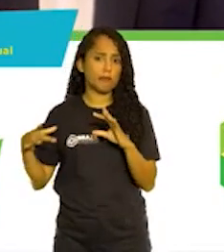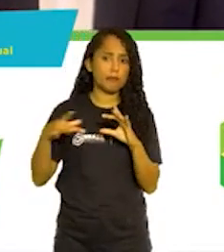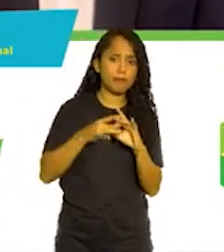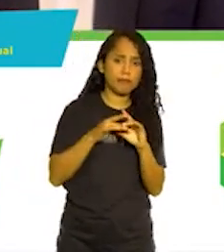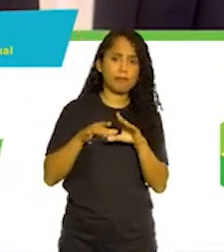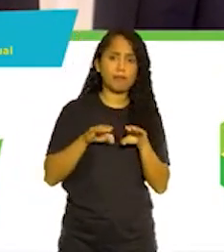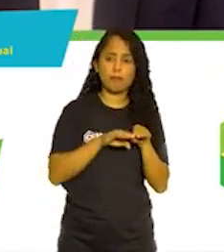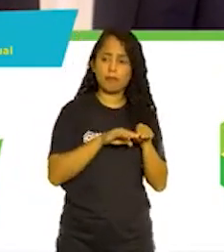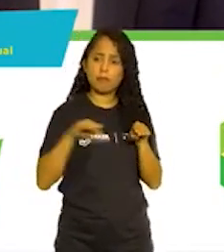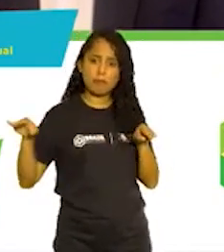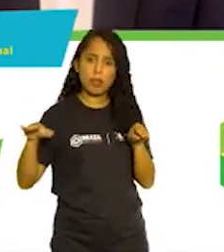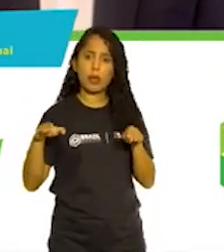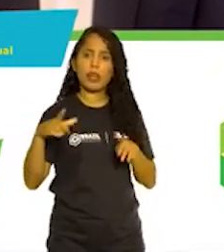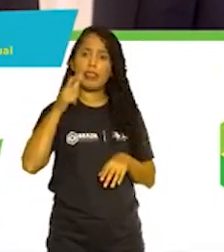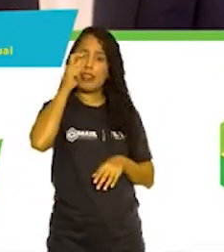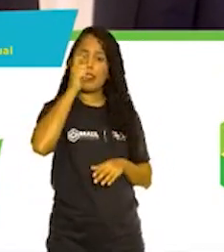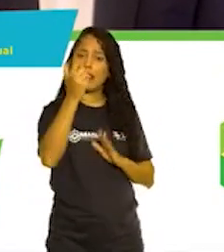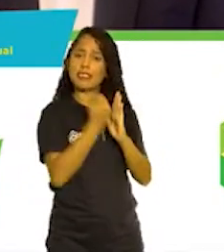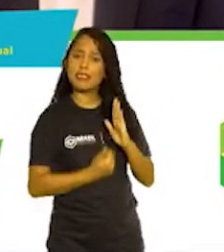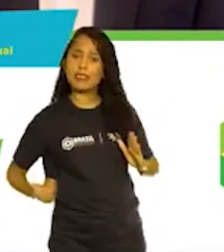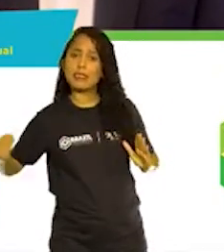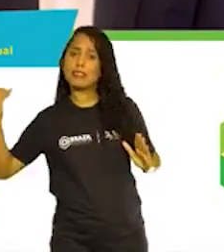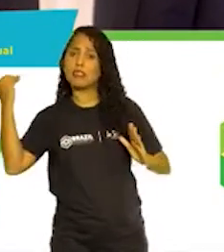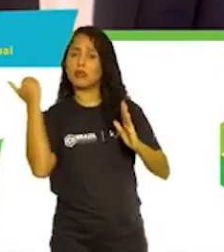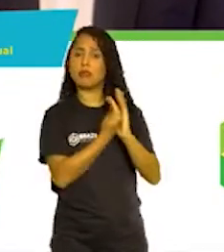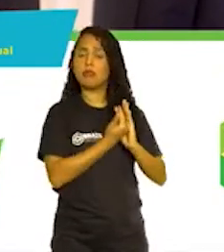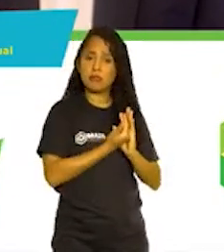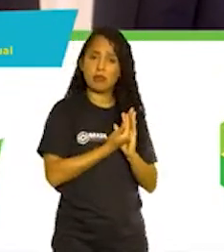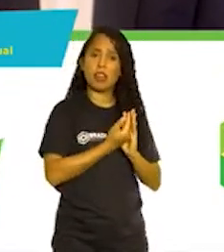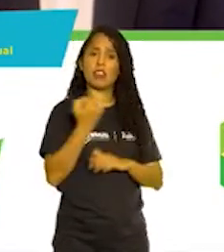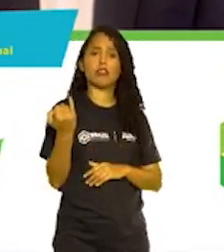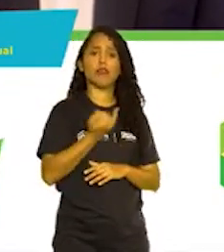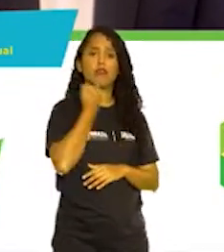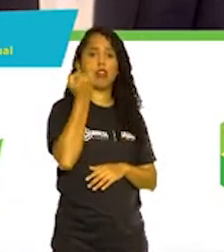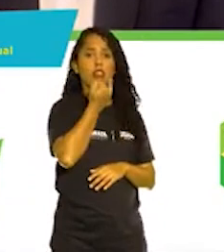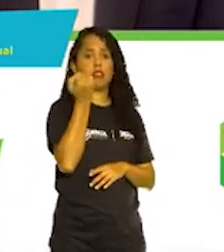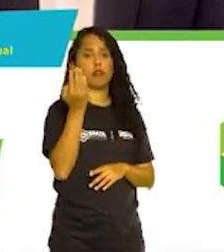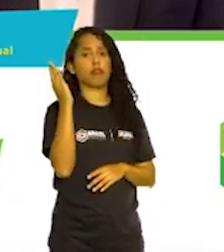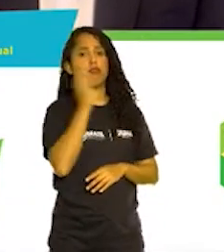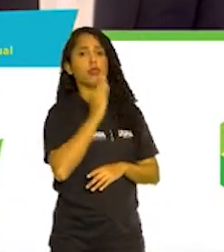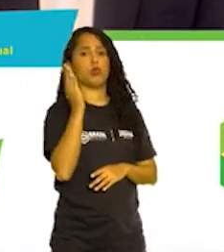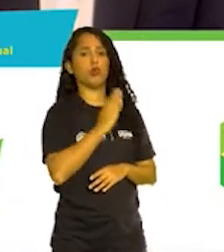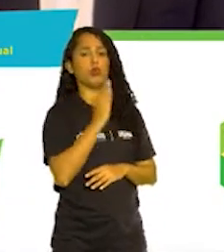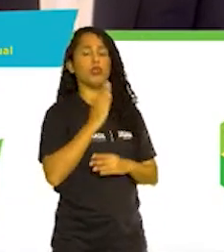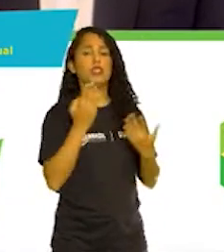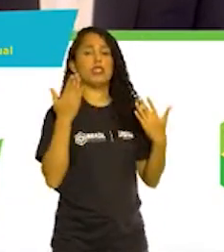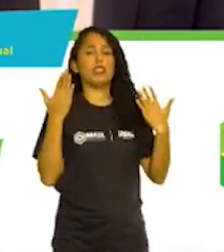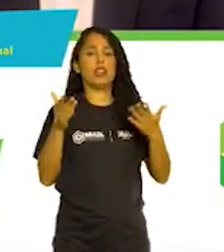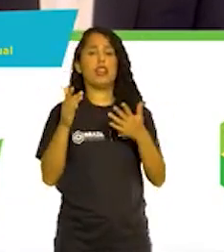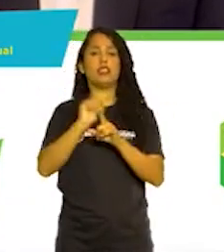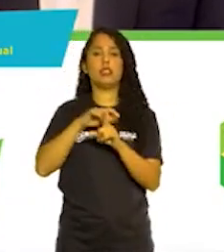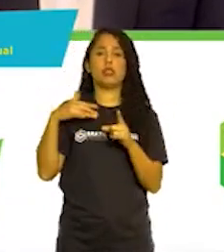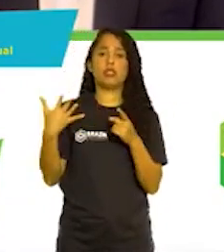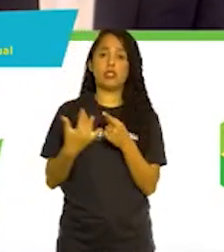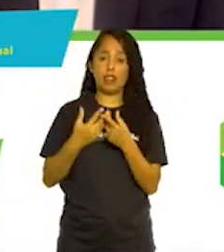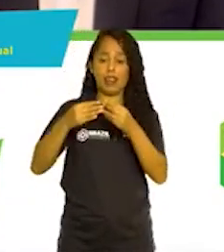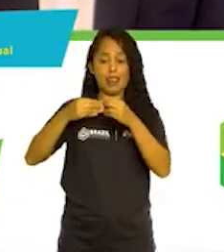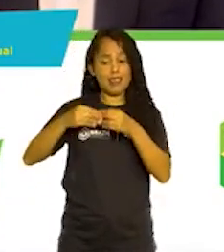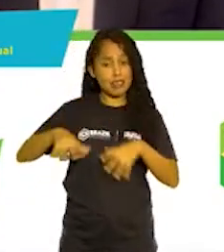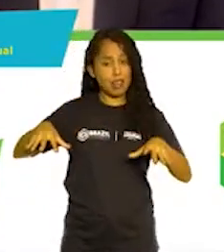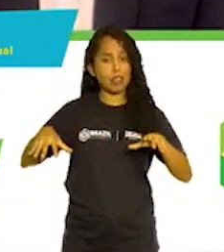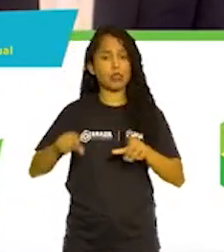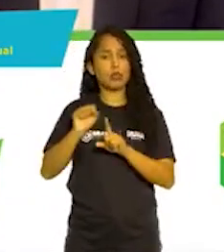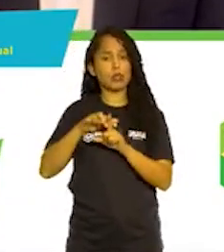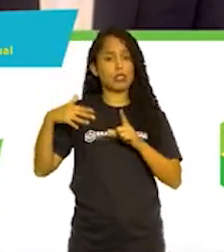interesse mais urgente da sociedade brasileira, que são os gastos sociais, em